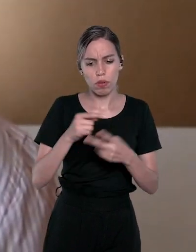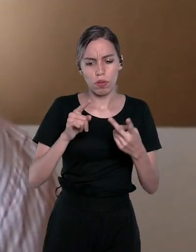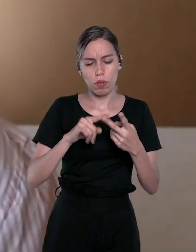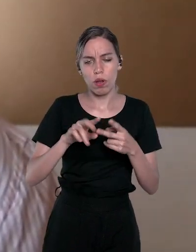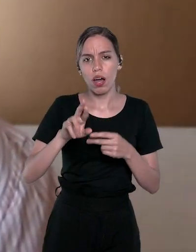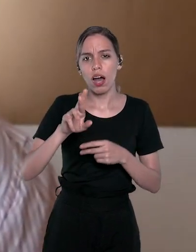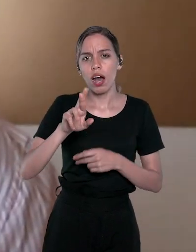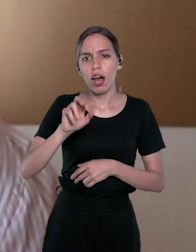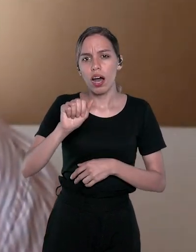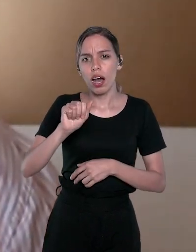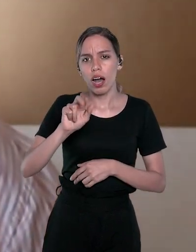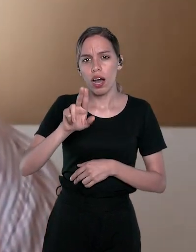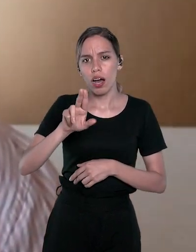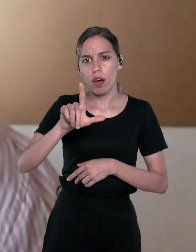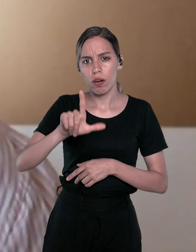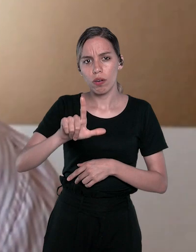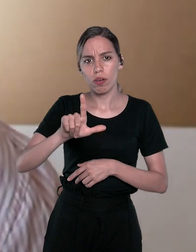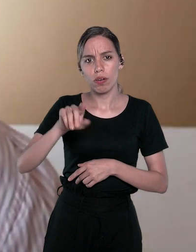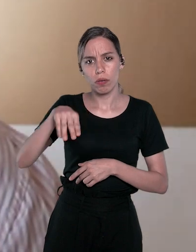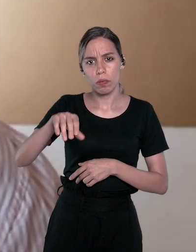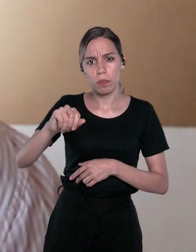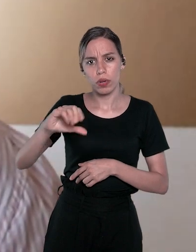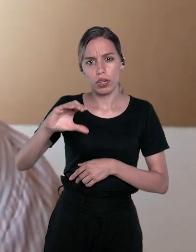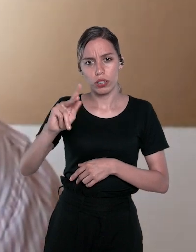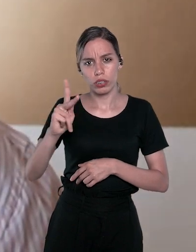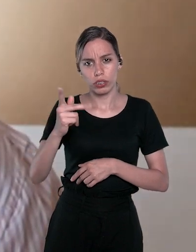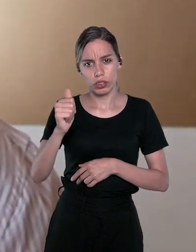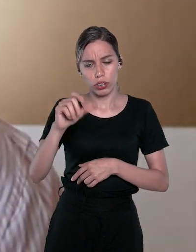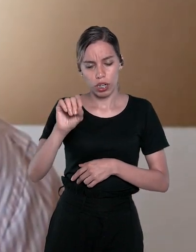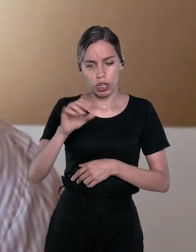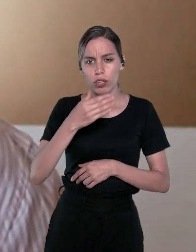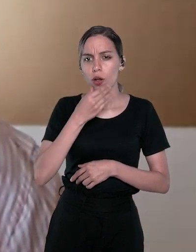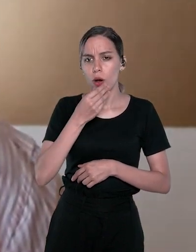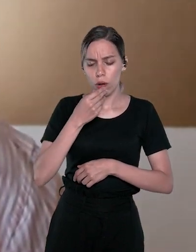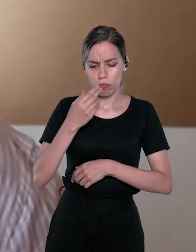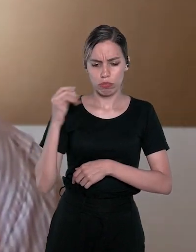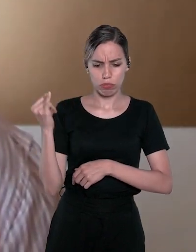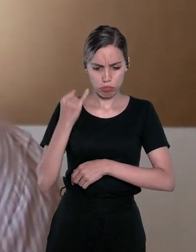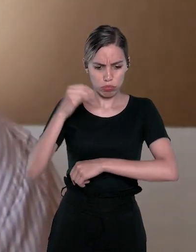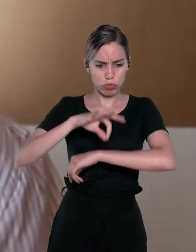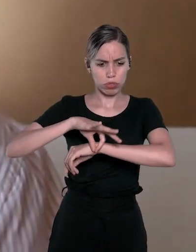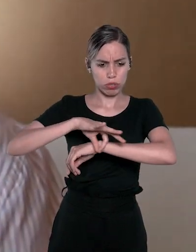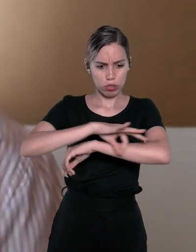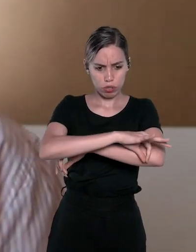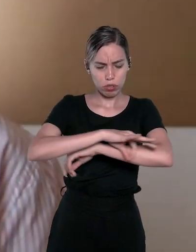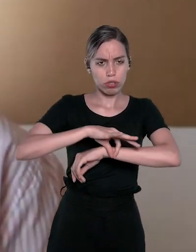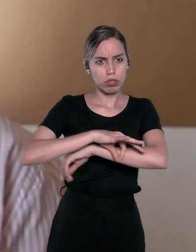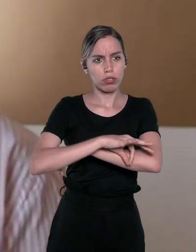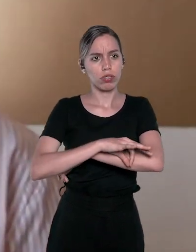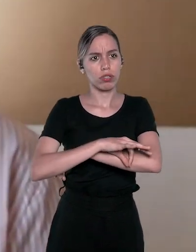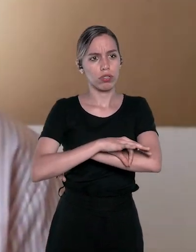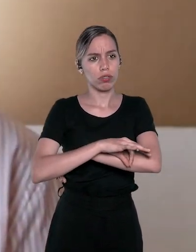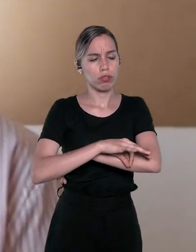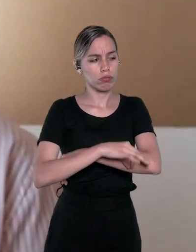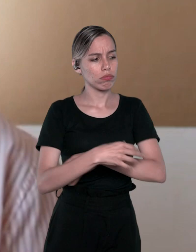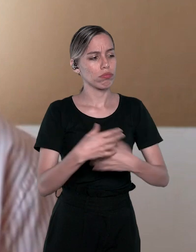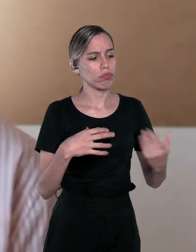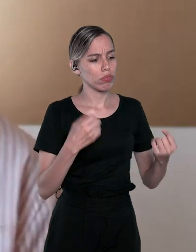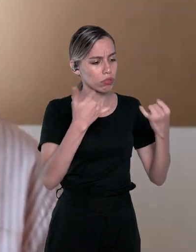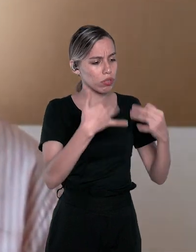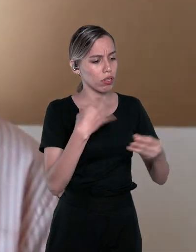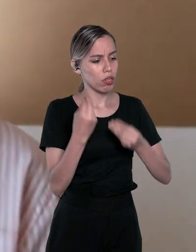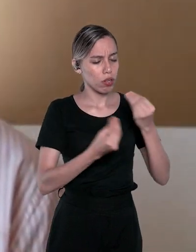Machado. Então, eu quero te pedir para falar a respeito do trabalho desse arquiteto, cenógrafo tão importante aqui para a cena